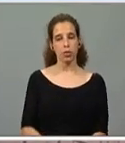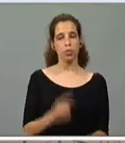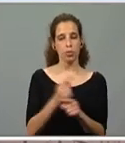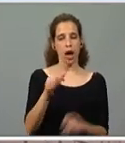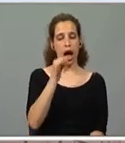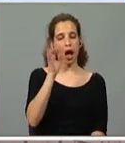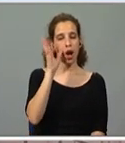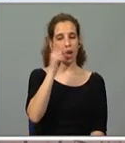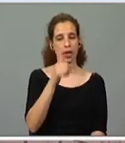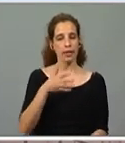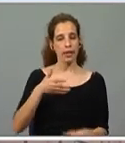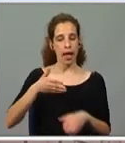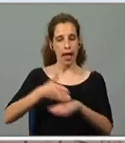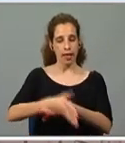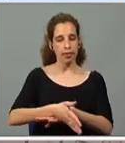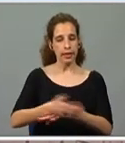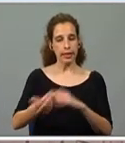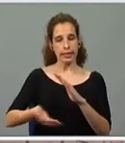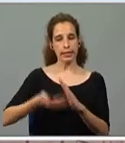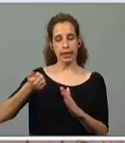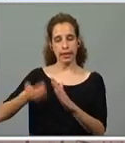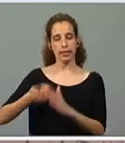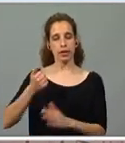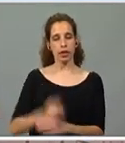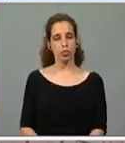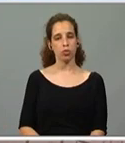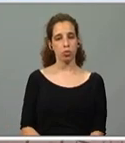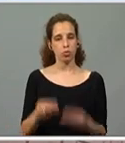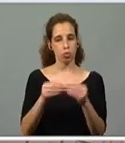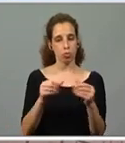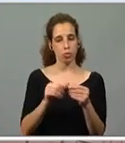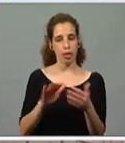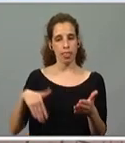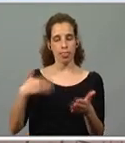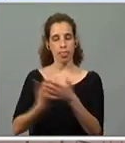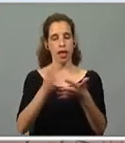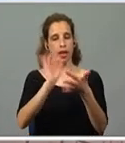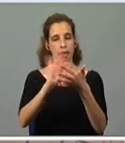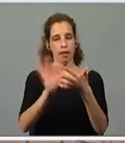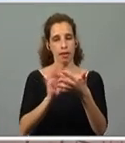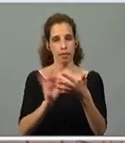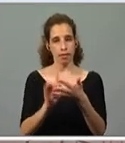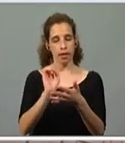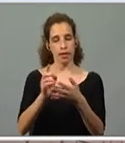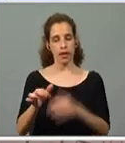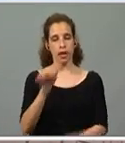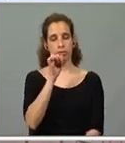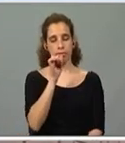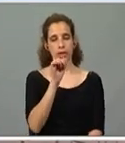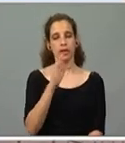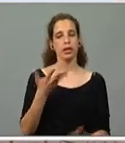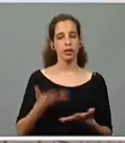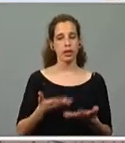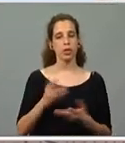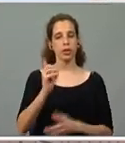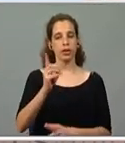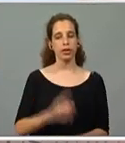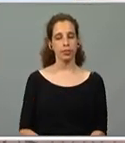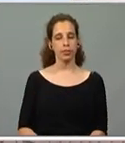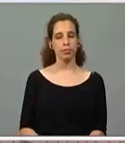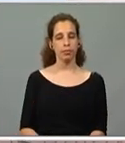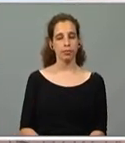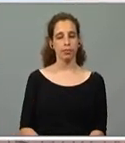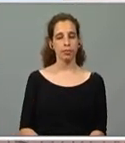quente atravessa e retira os componentes que vão dar as características a estas bebidas. E agora aqui vamos